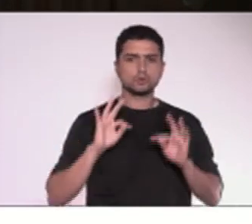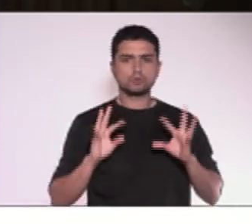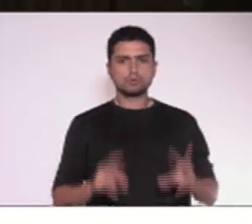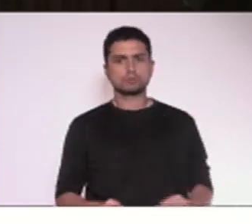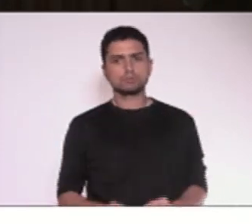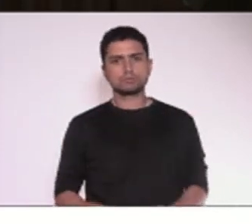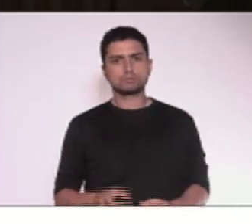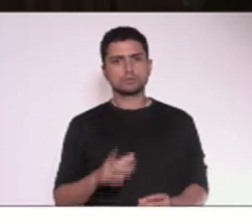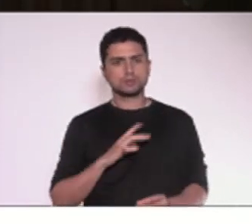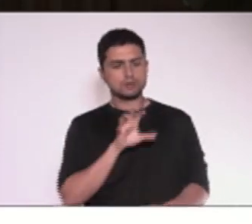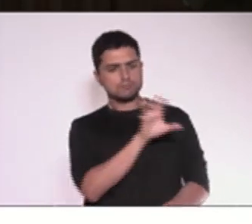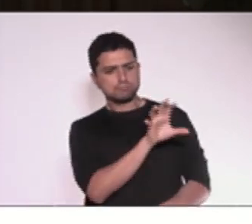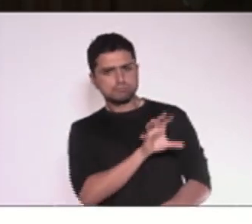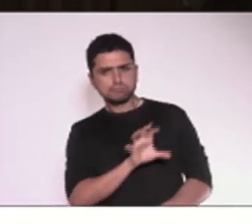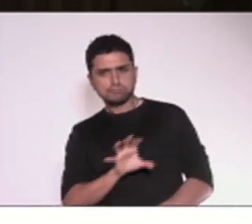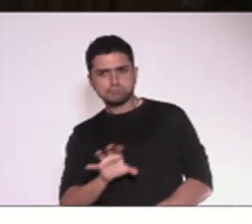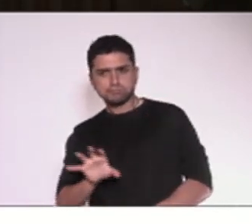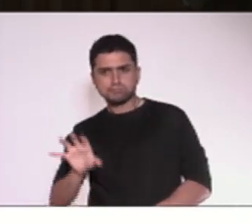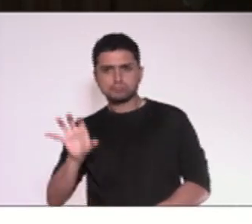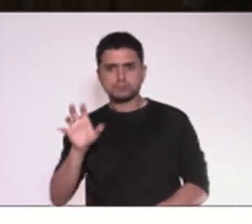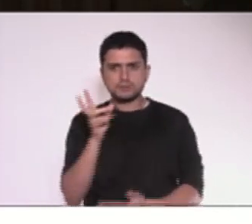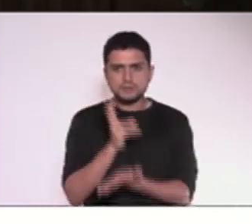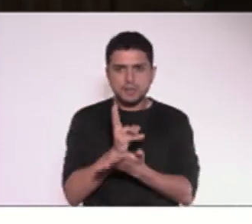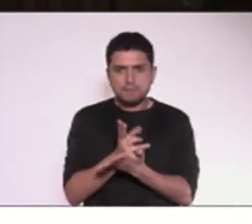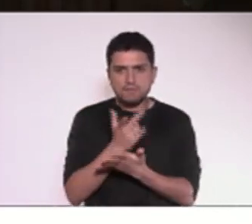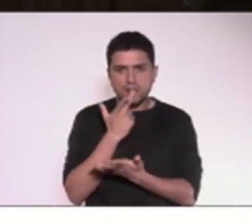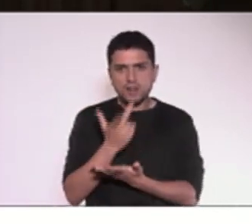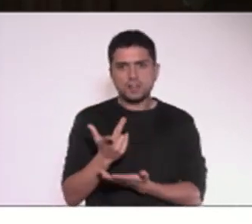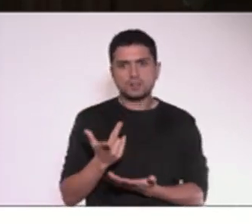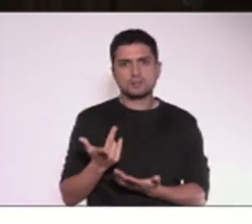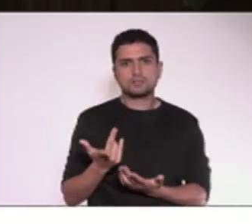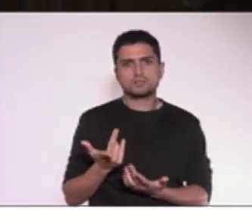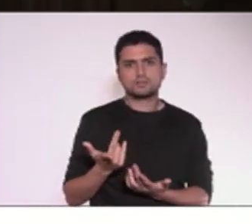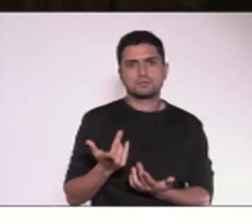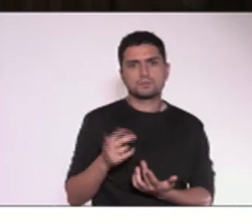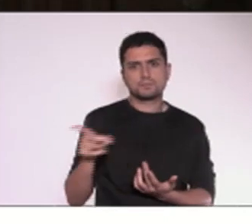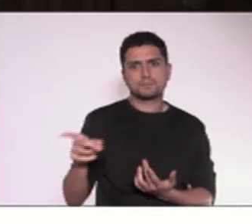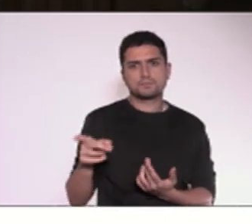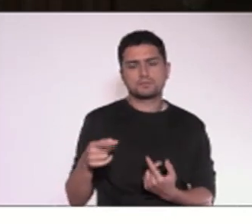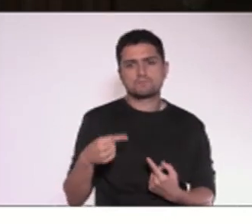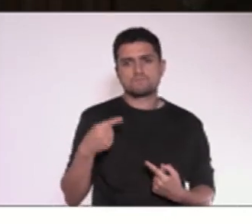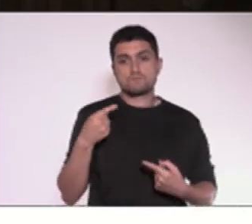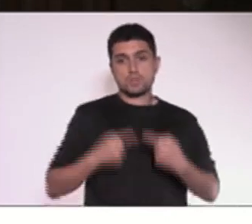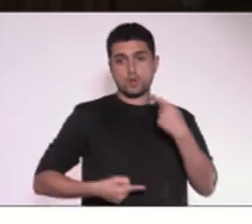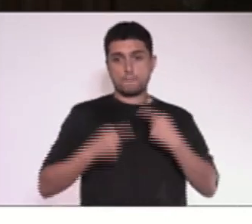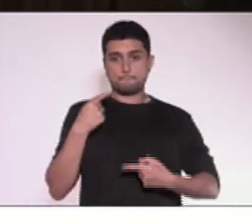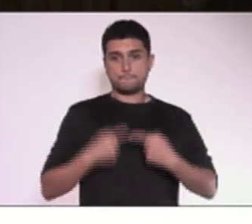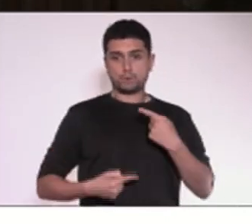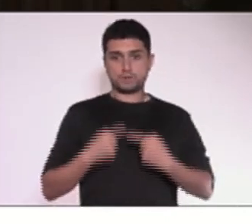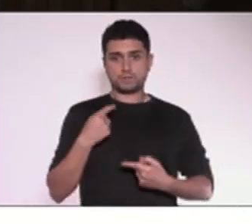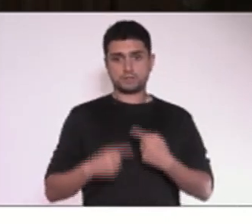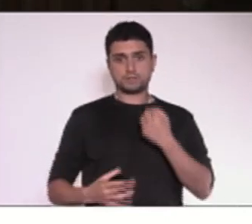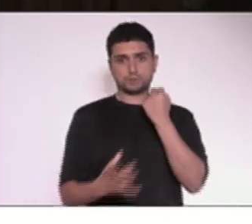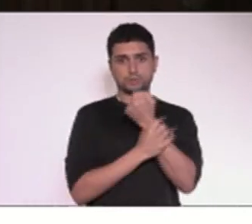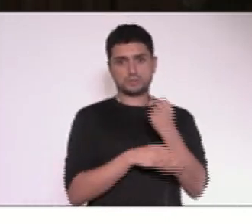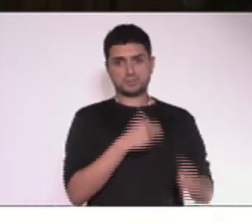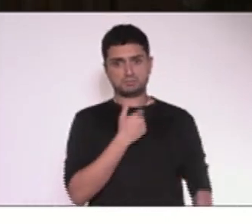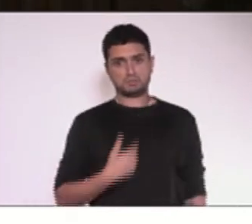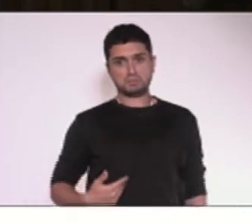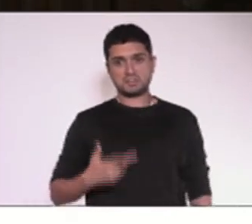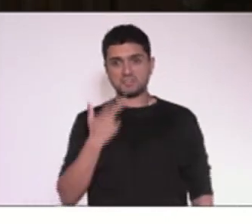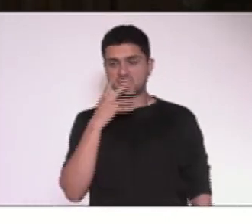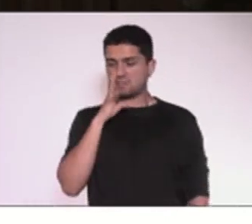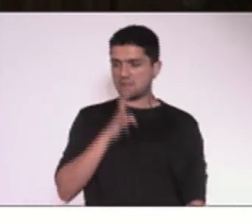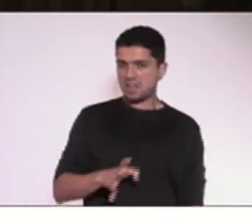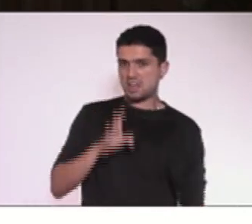setores insistem em negar o sucesso de uma política de uma segurança pública forte.